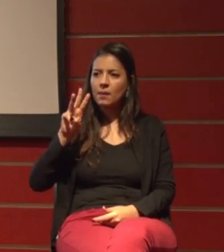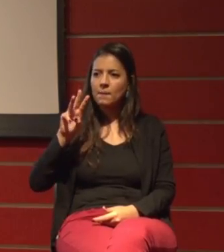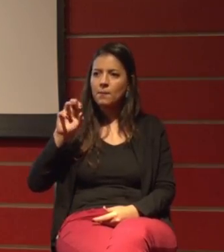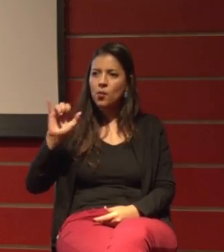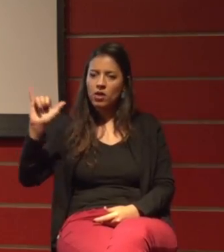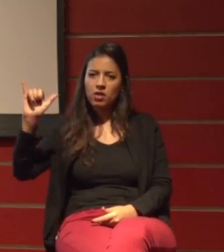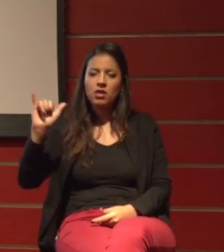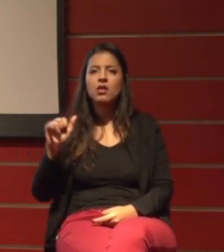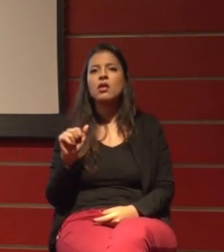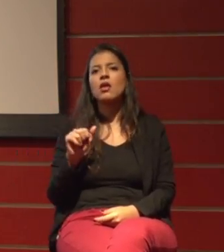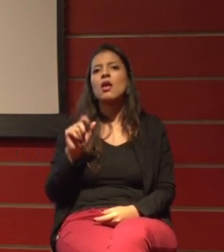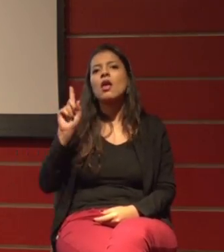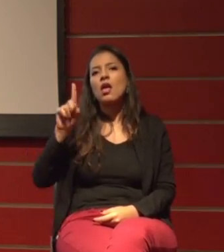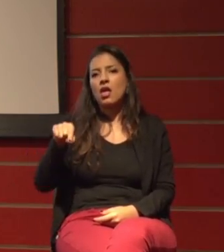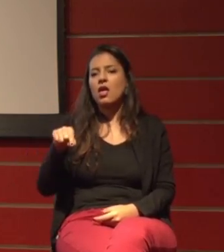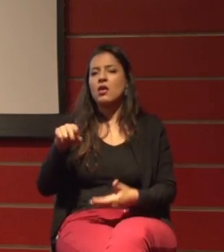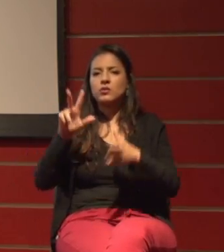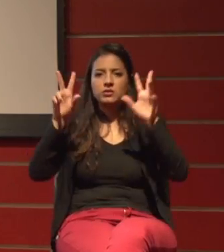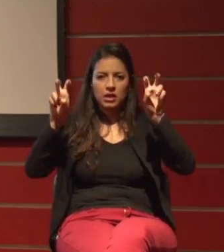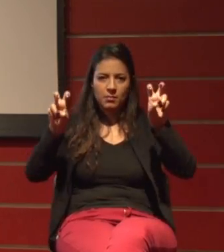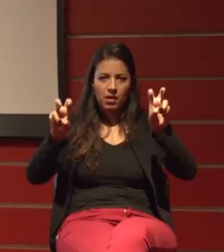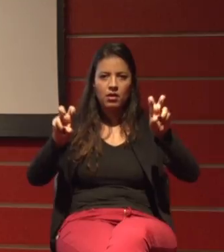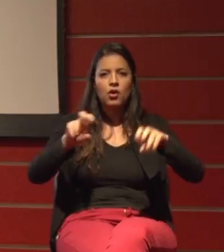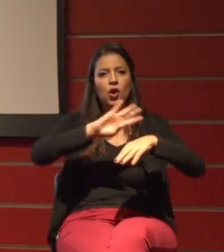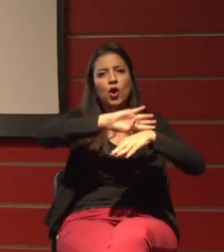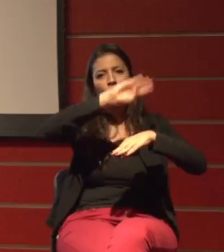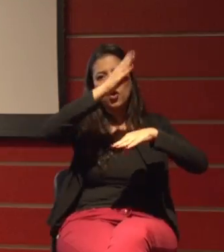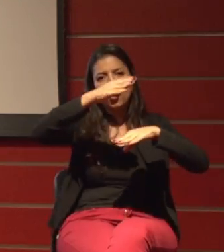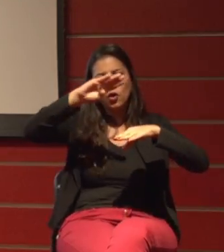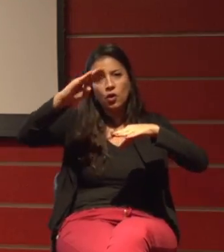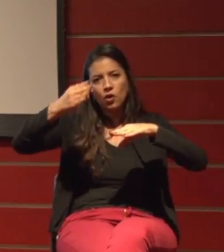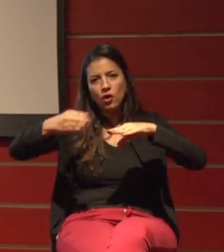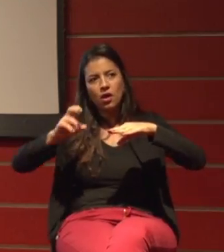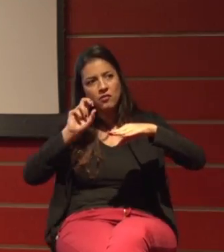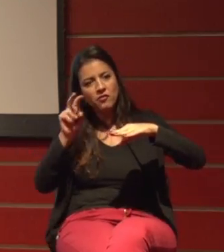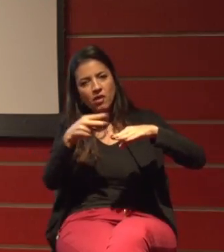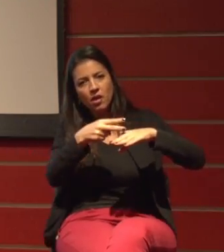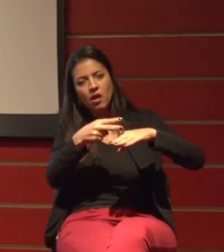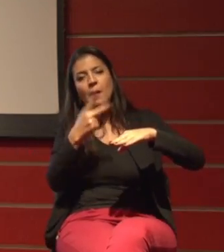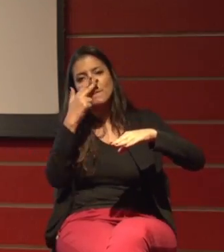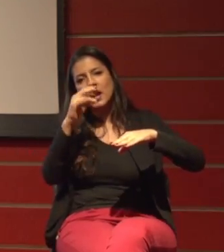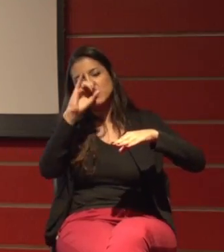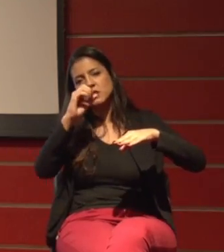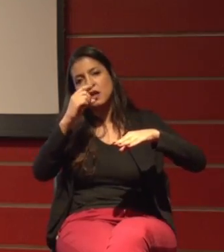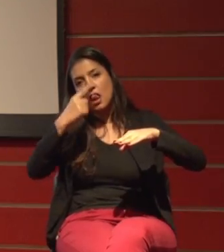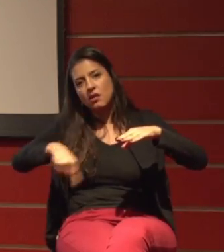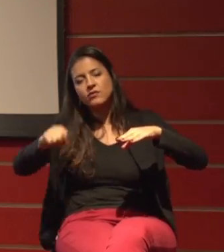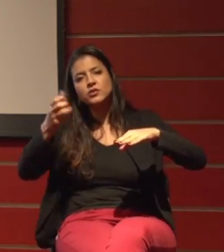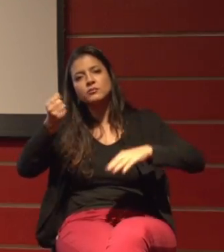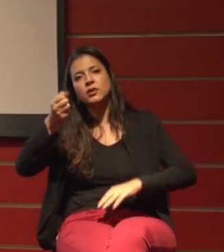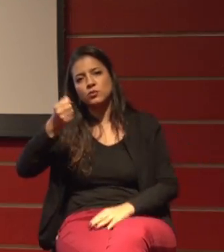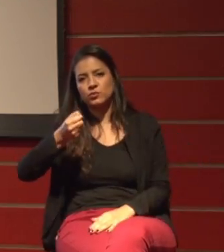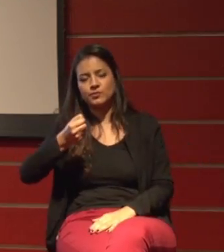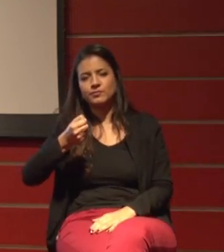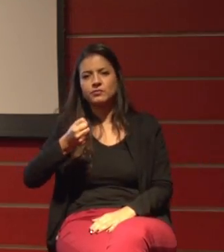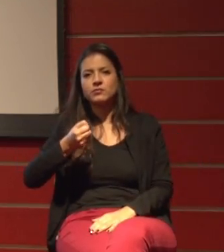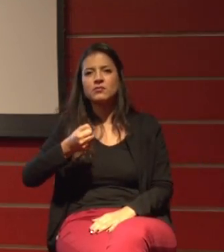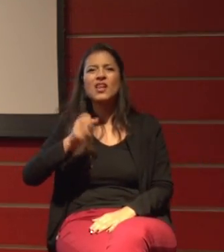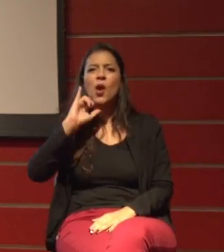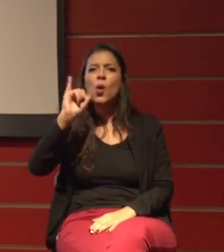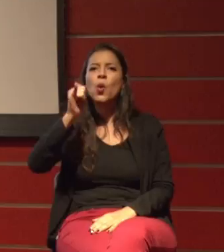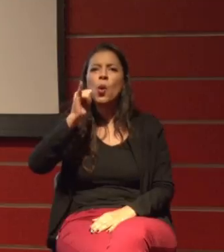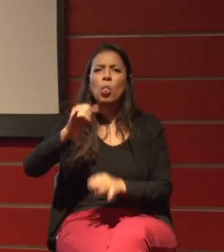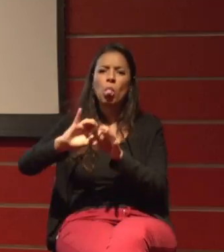Colinas parecendo elefante brancos tá não é um conto longo mas eu eu queria